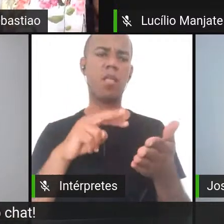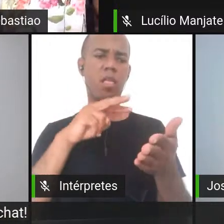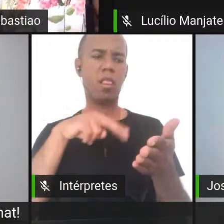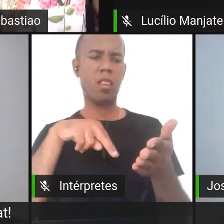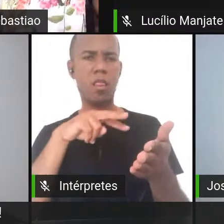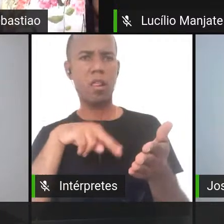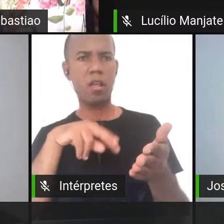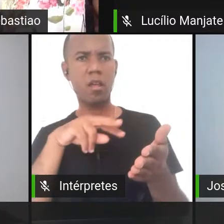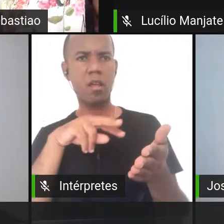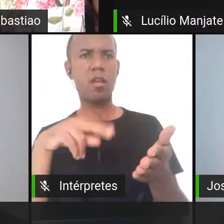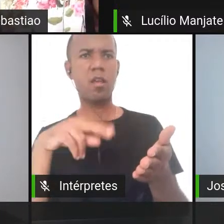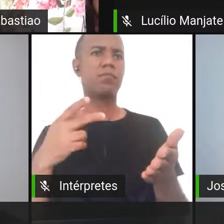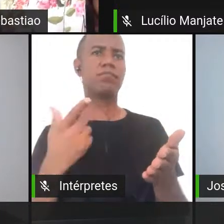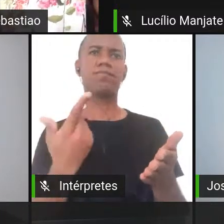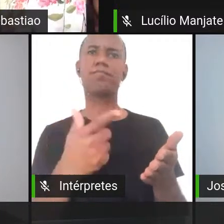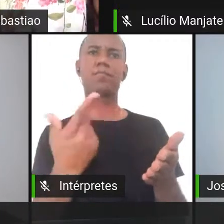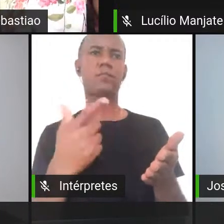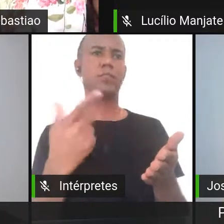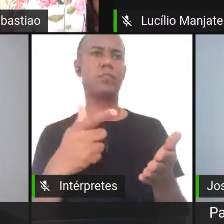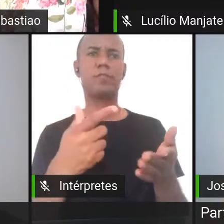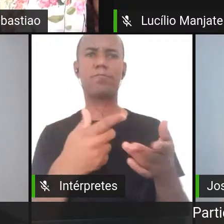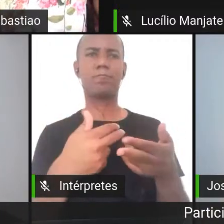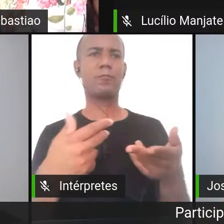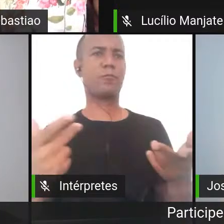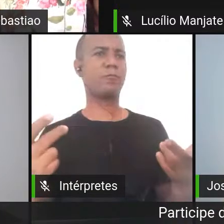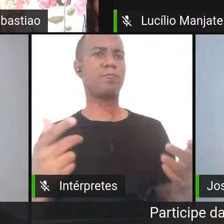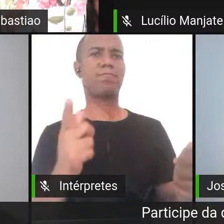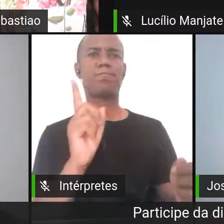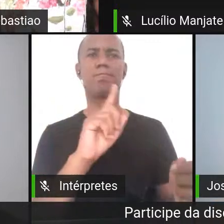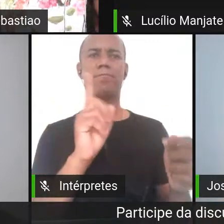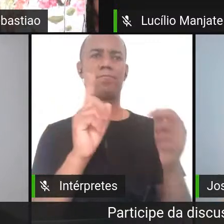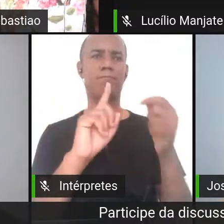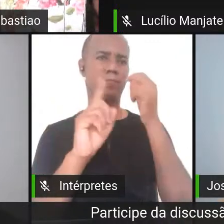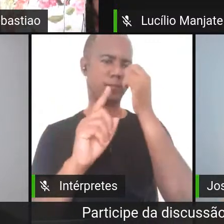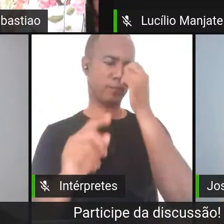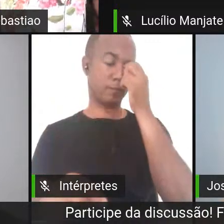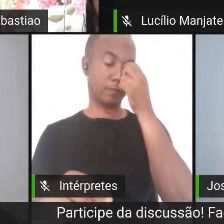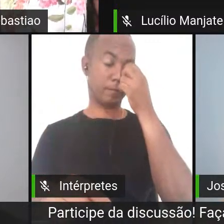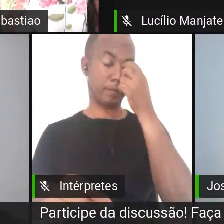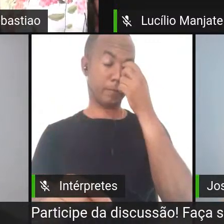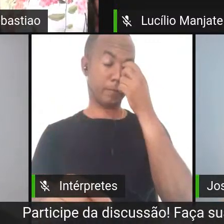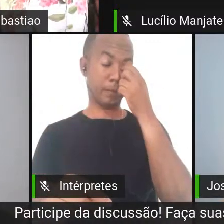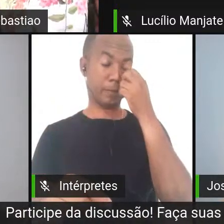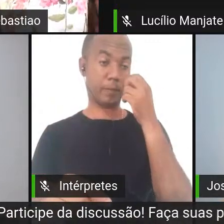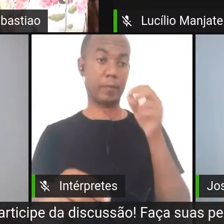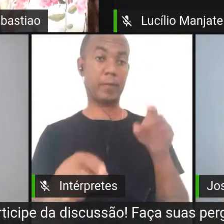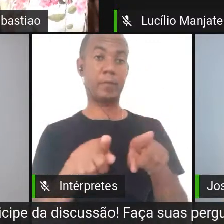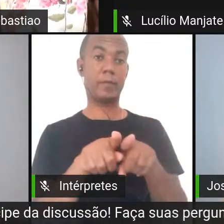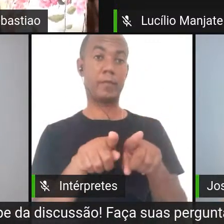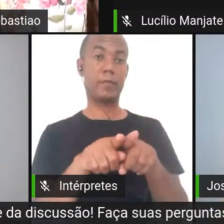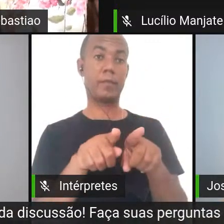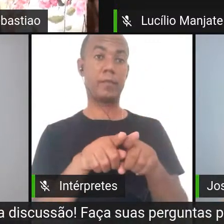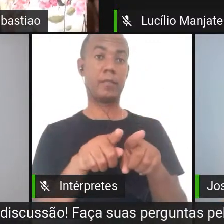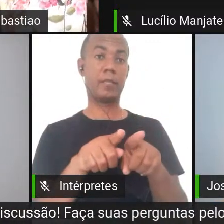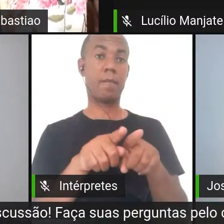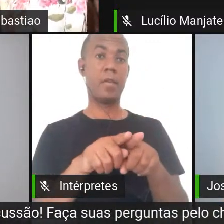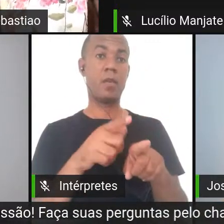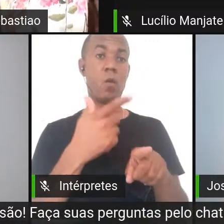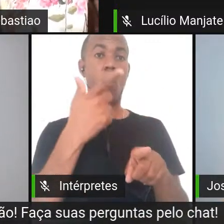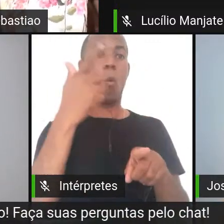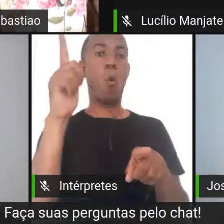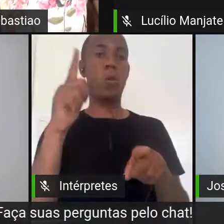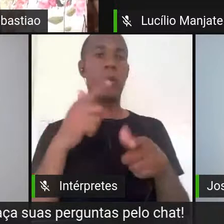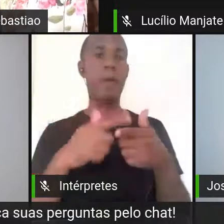constante de leitura. Não há muita coisa da literatura americana. E há um outro